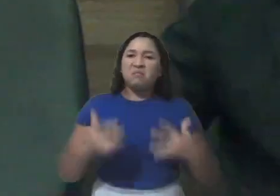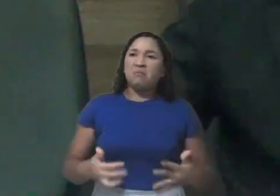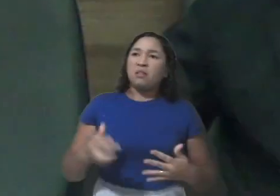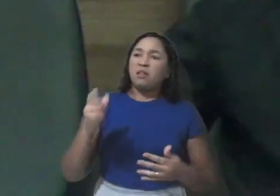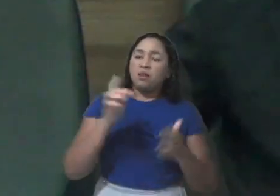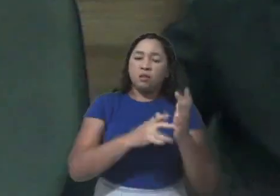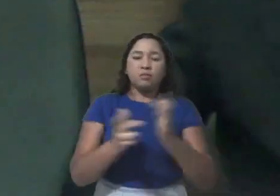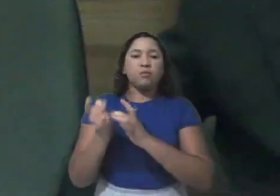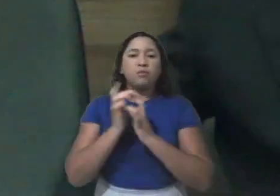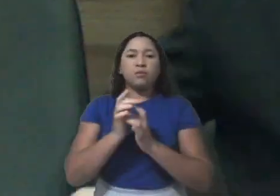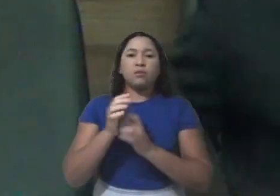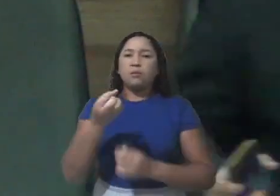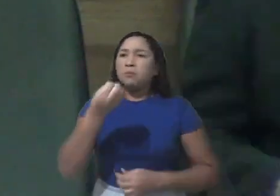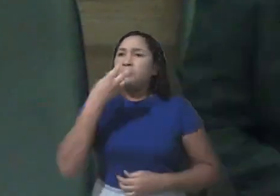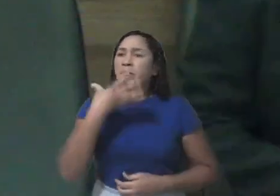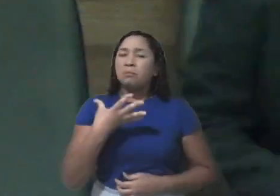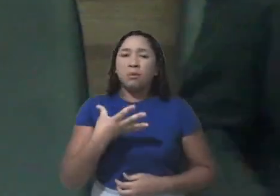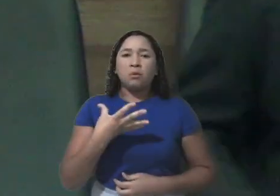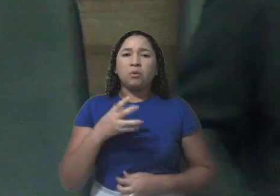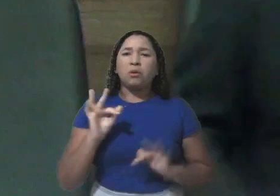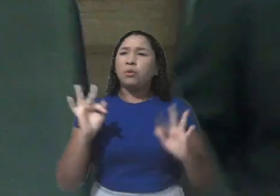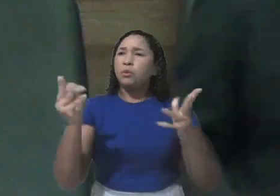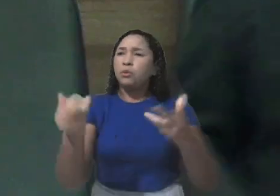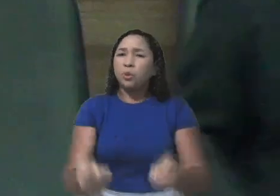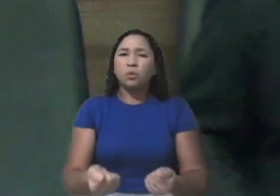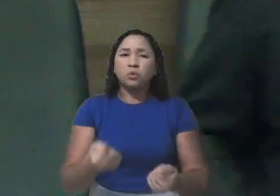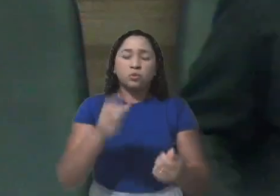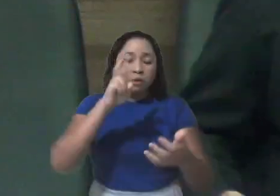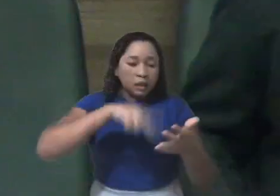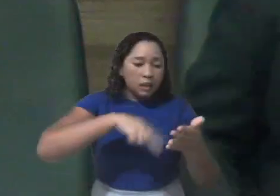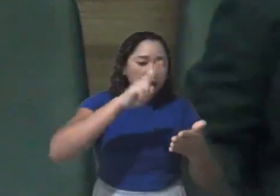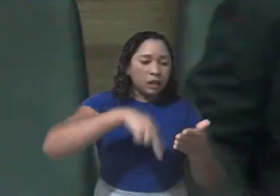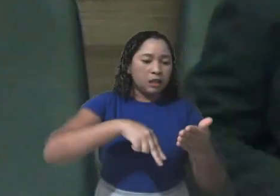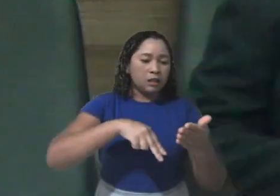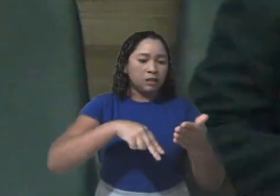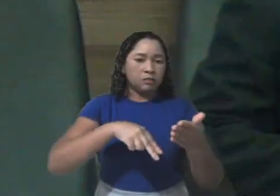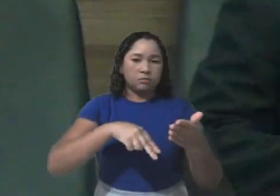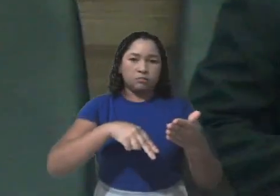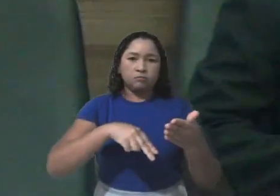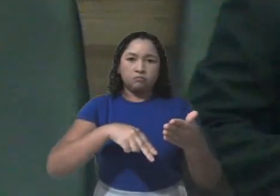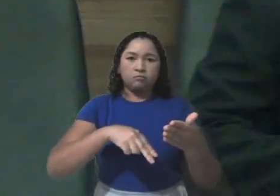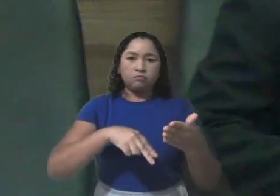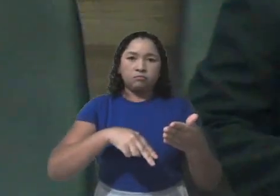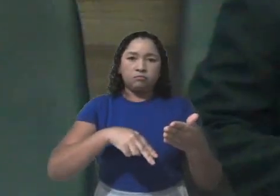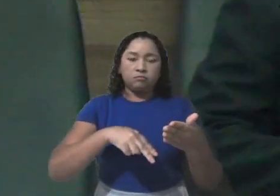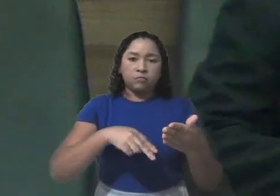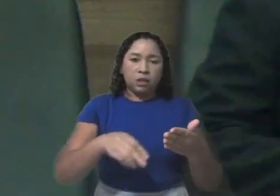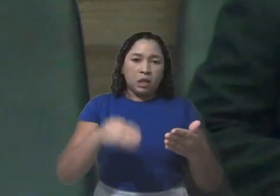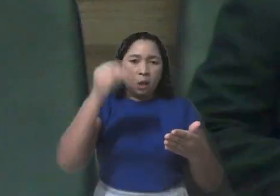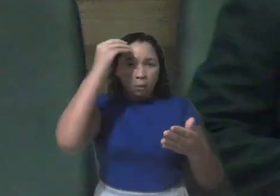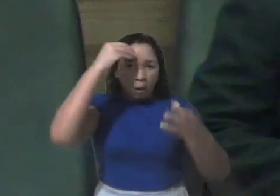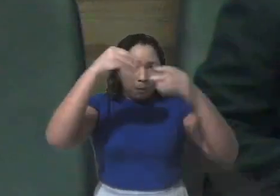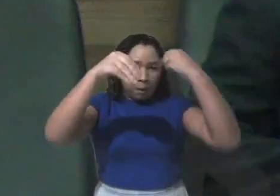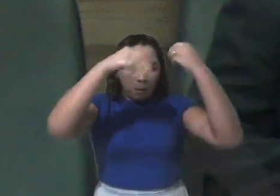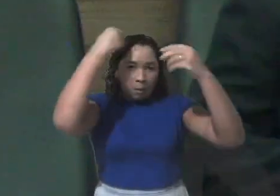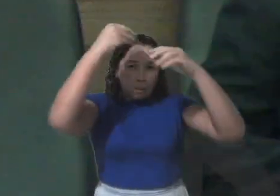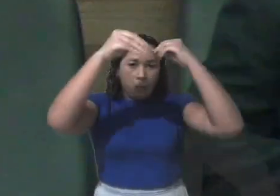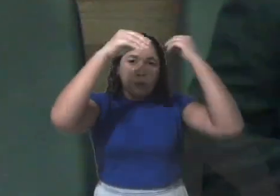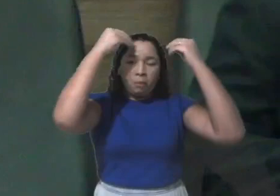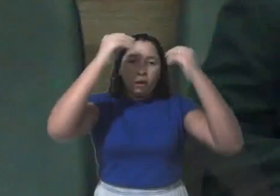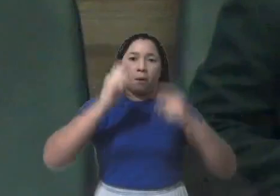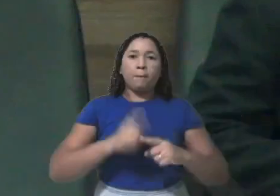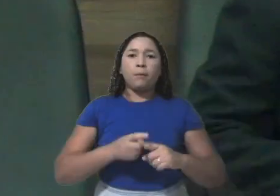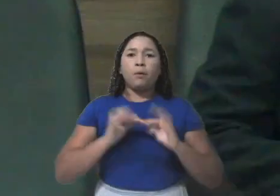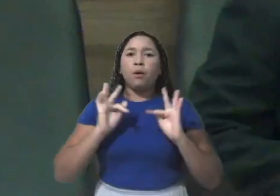que bem-aventurado o que lê, o que ouve, o que guarda a palavra desta profecia, porque o fim está